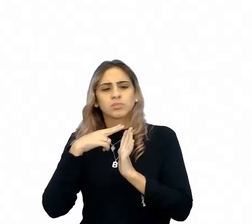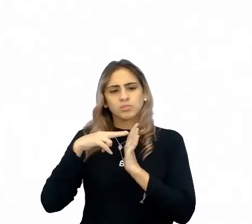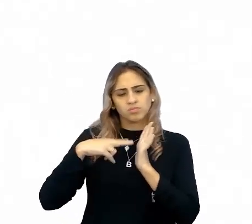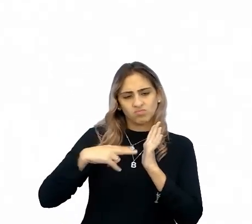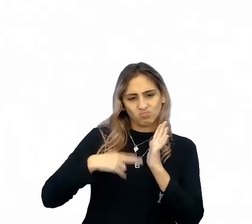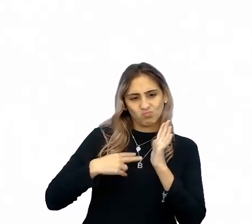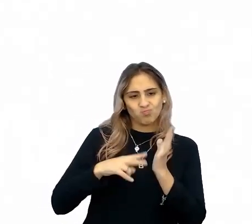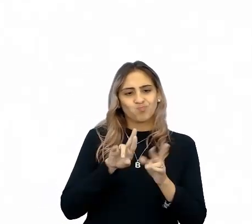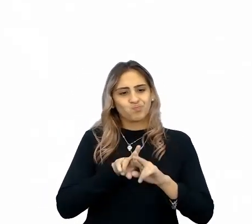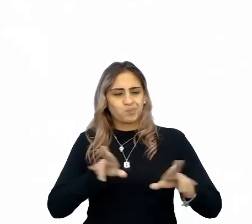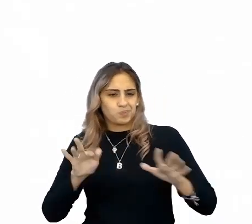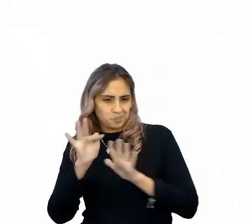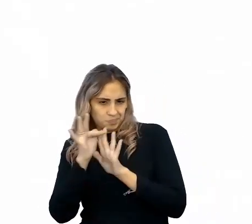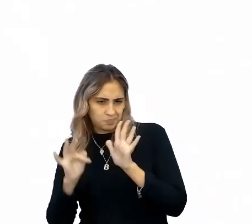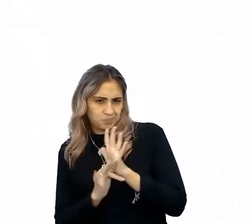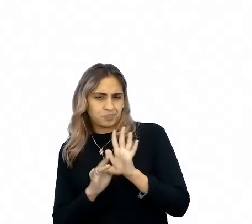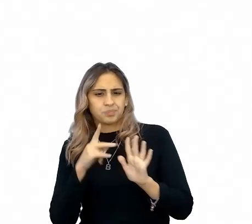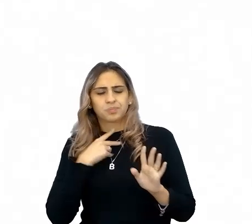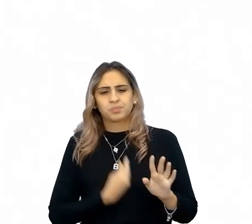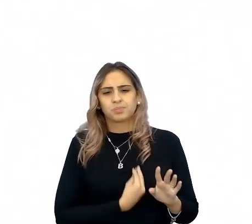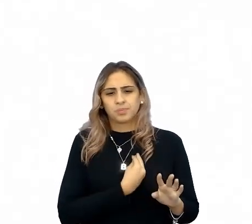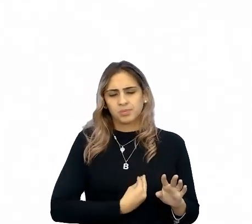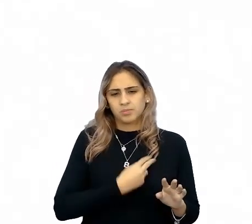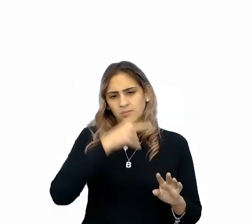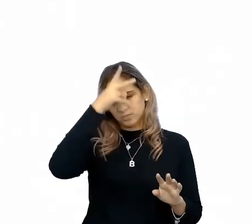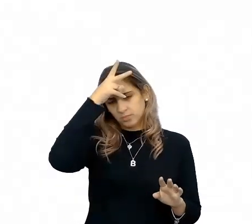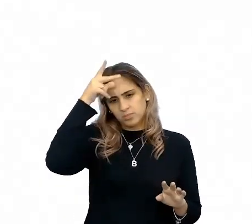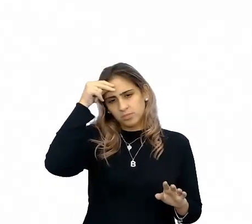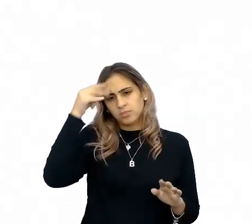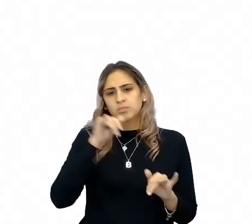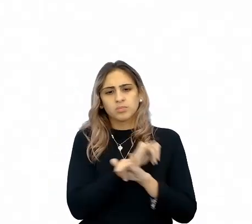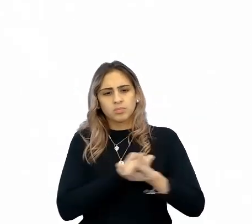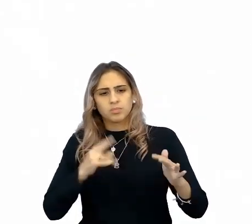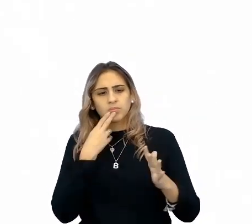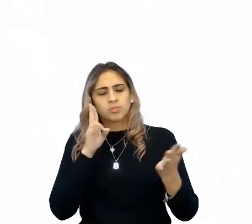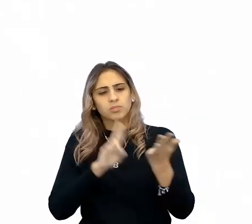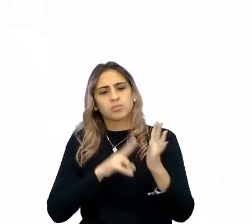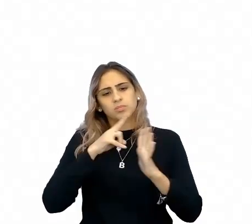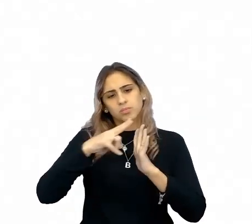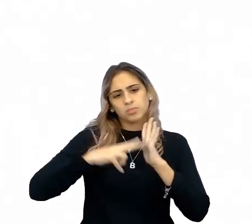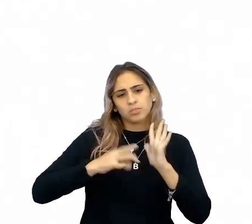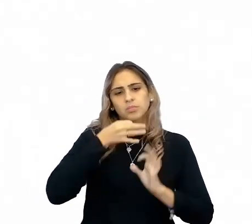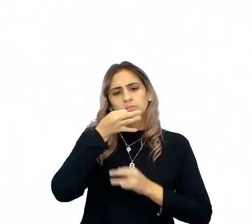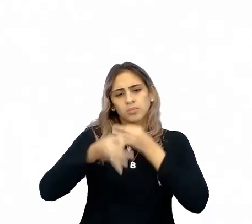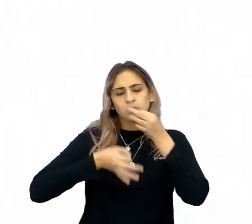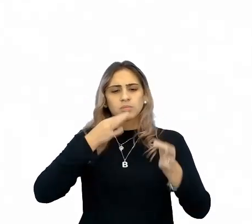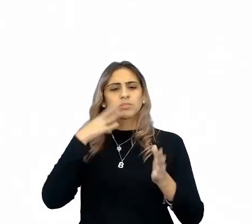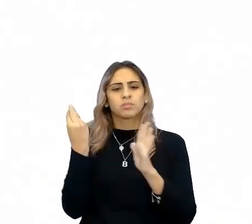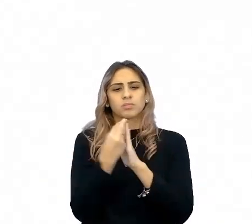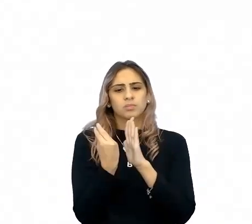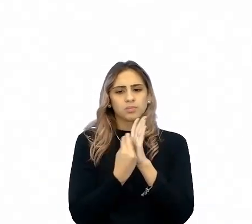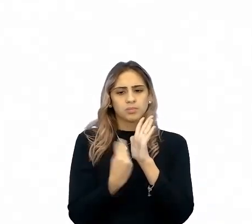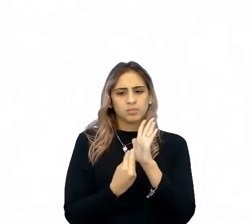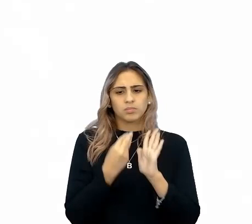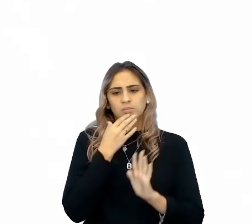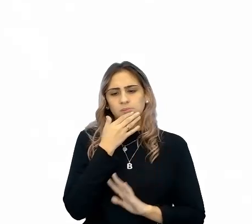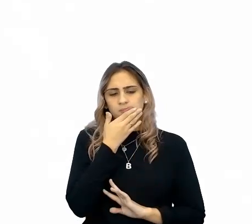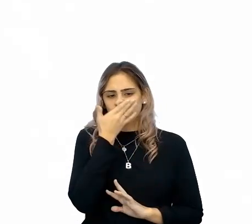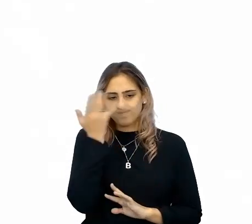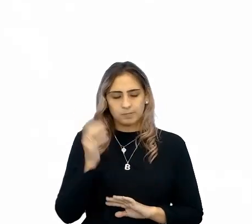de diferentes textos do campo da vida pública, notícias, carta de leitor, comentários,